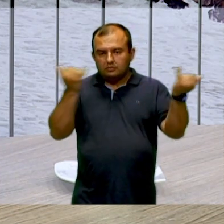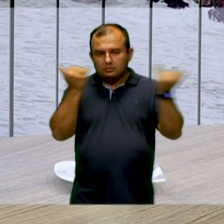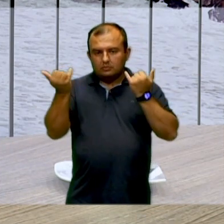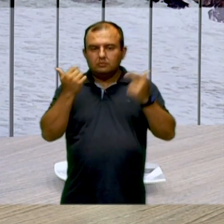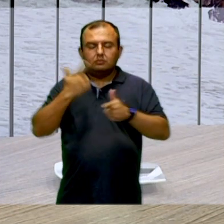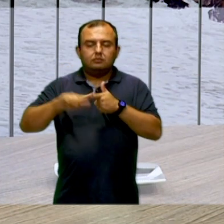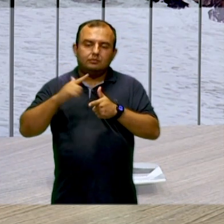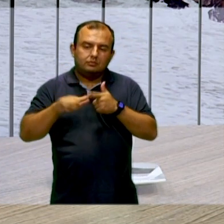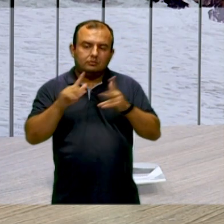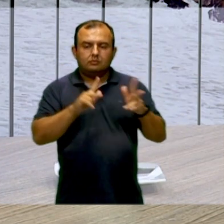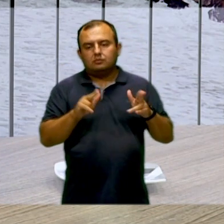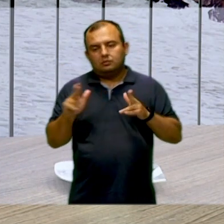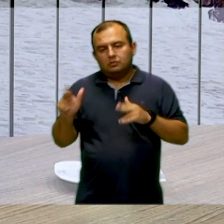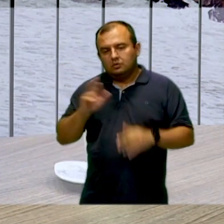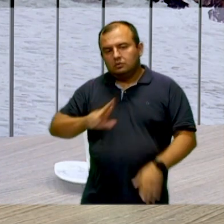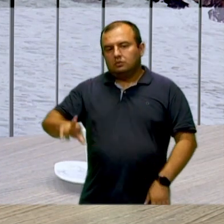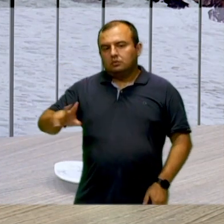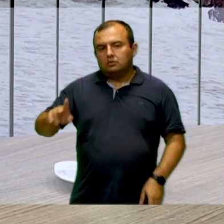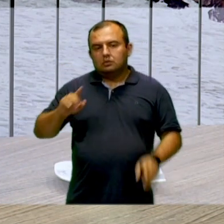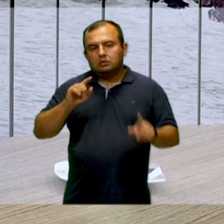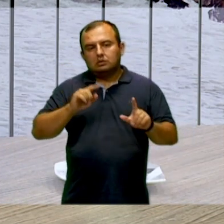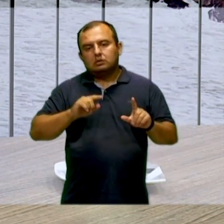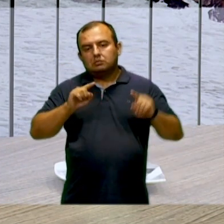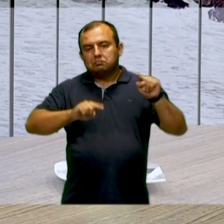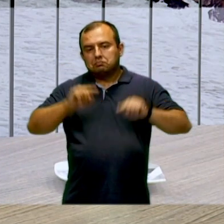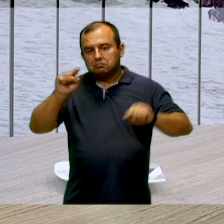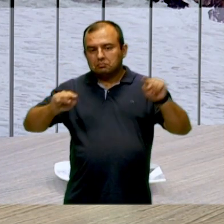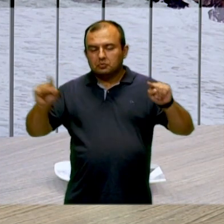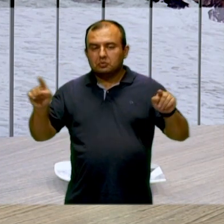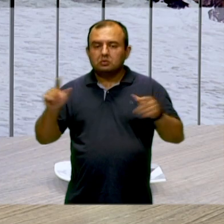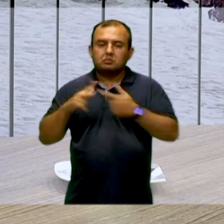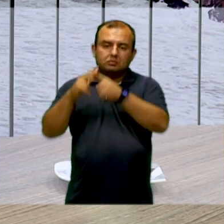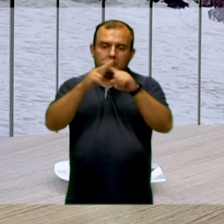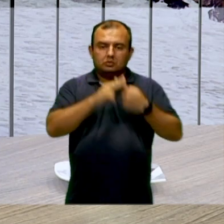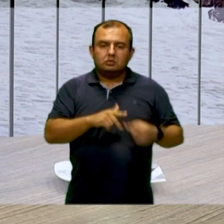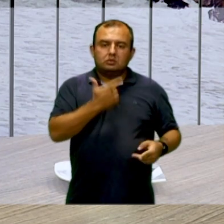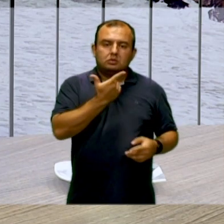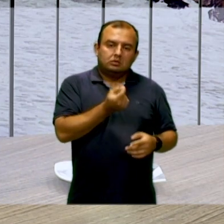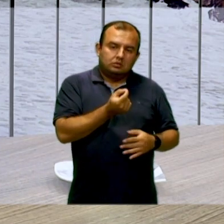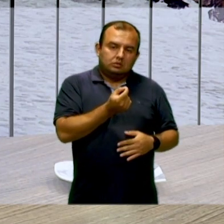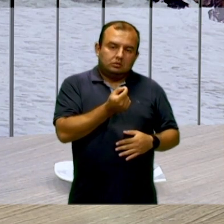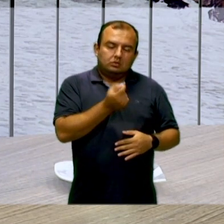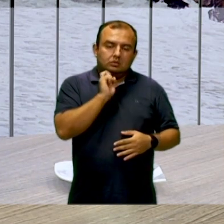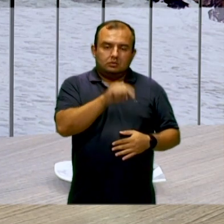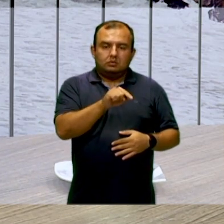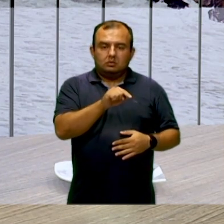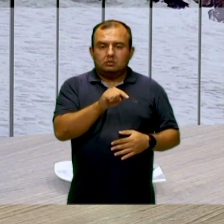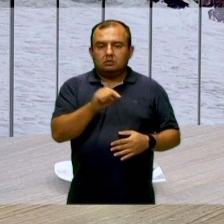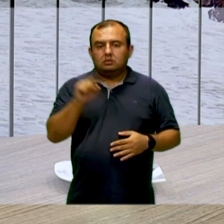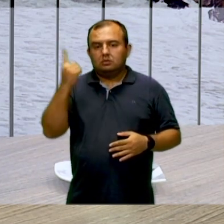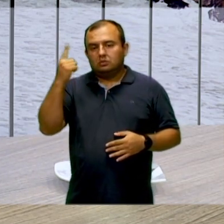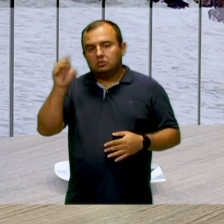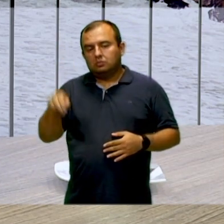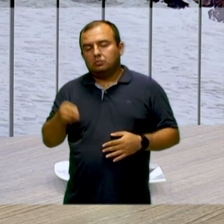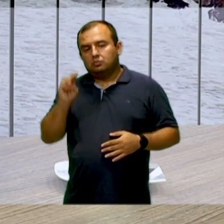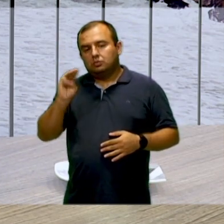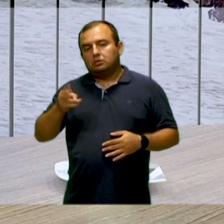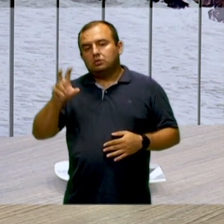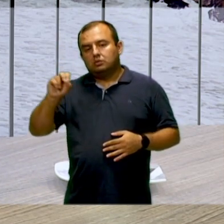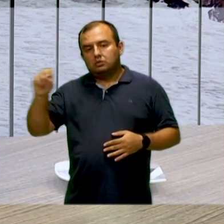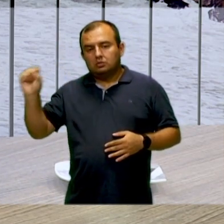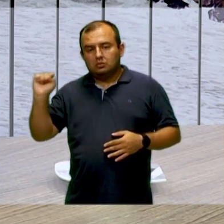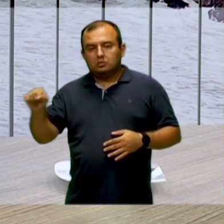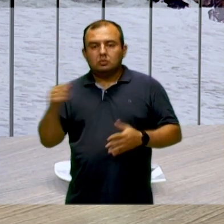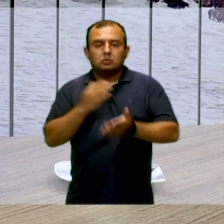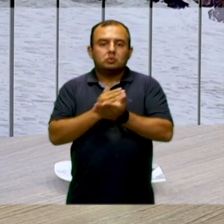mesmo problema. Daí a variação da manutenção vai de 20 mil até 1,5 milhão.